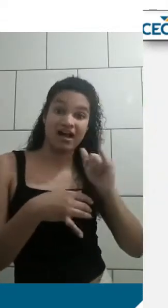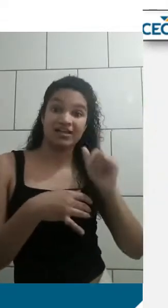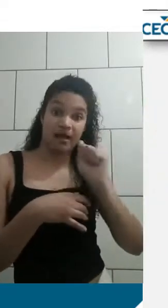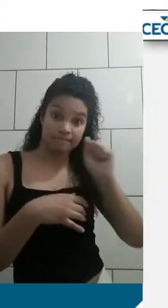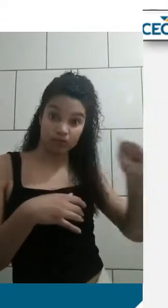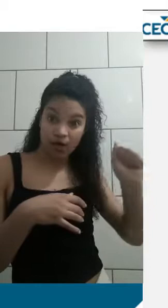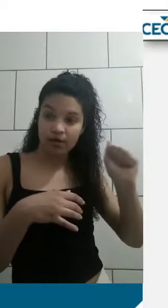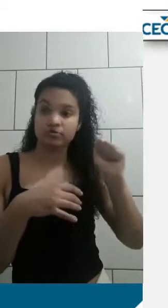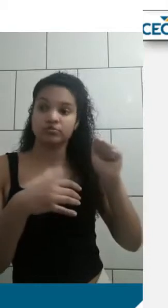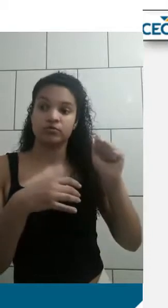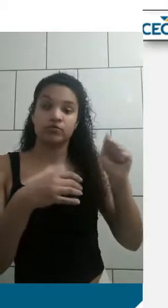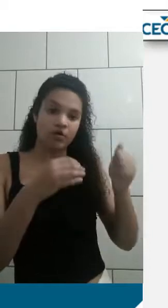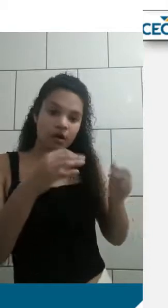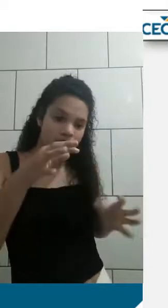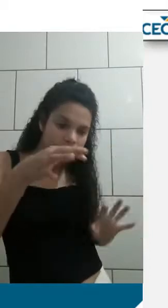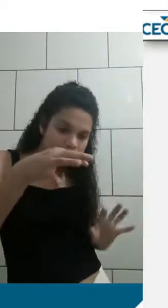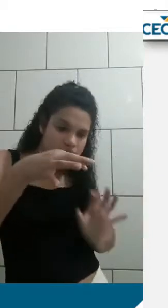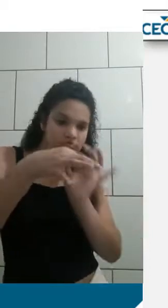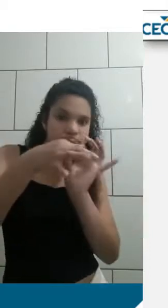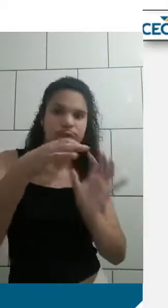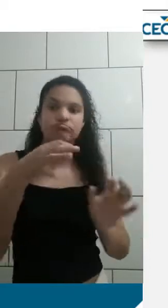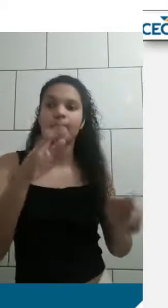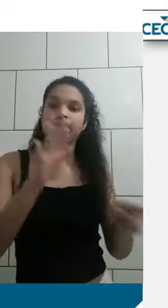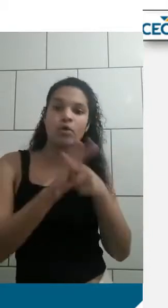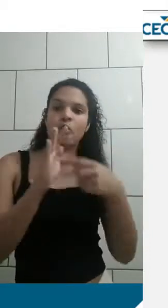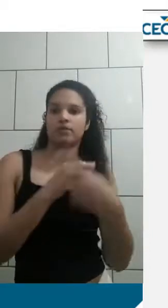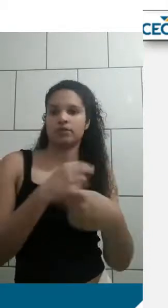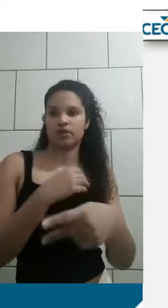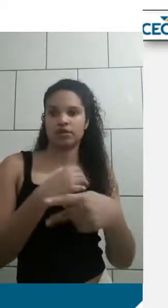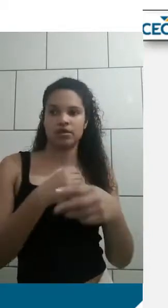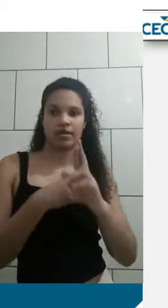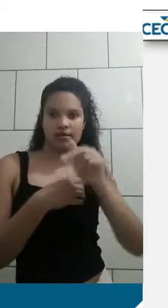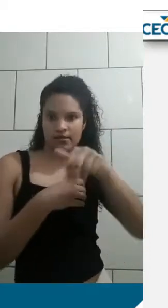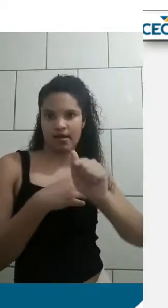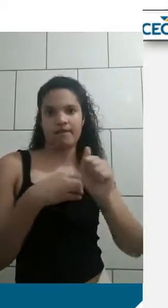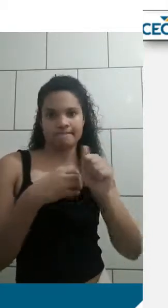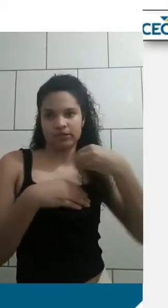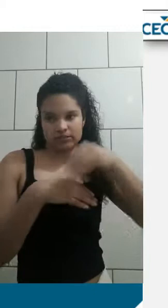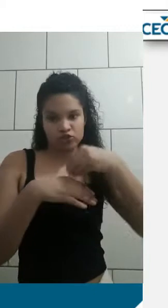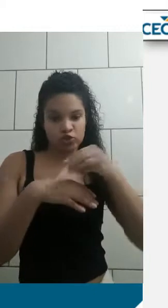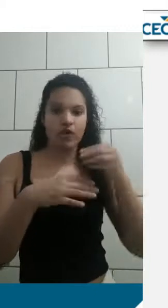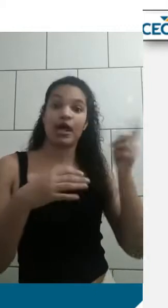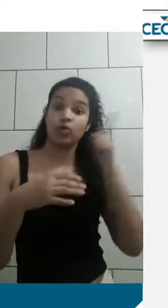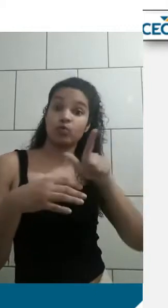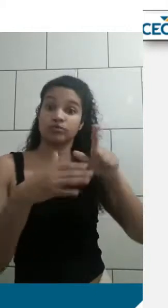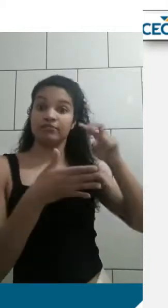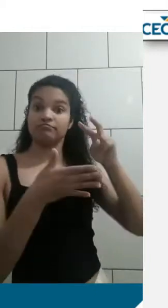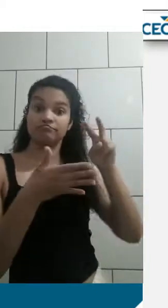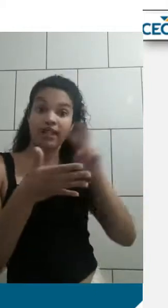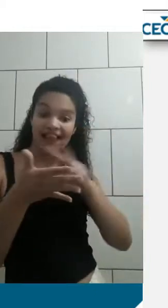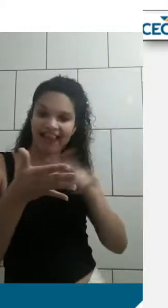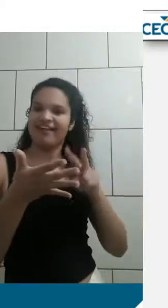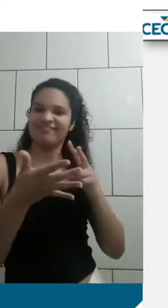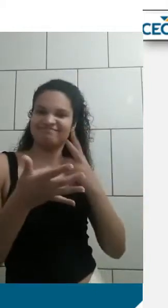correspondentes aos códons do RNA mensageiro que estão sendo lidos pelos ribossomos.